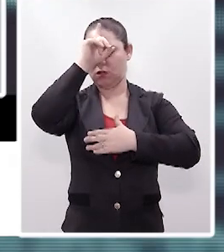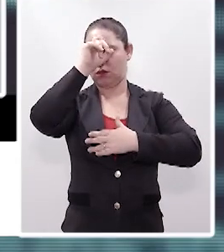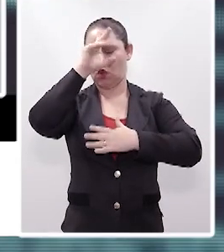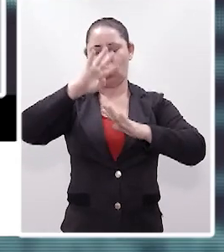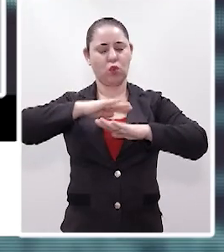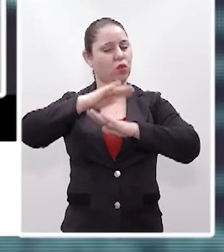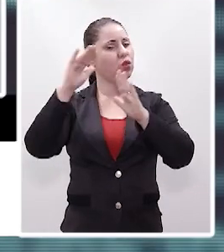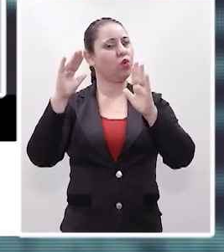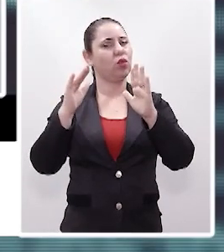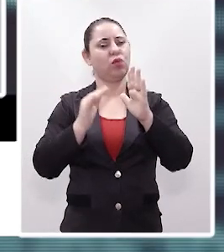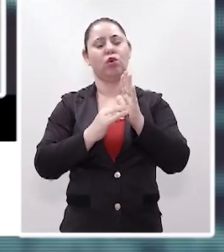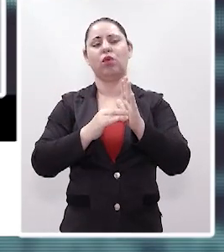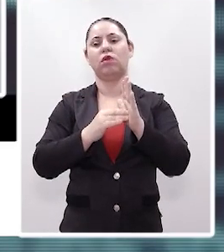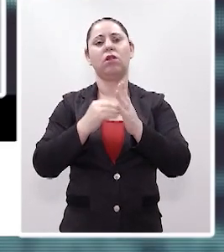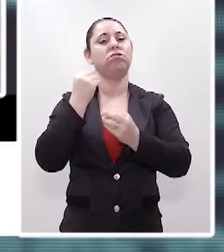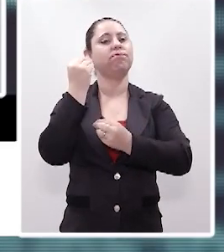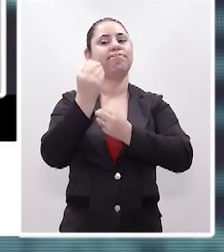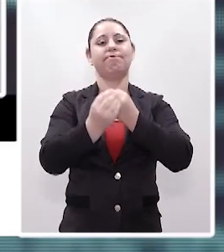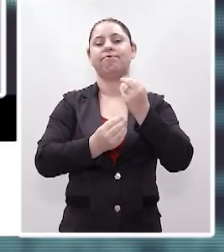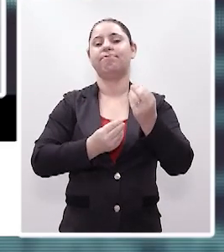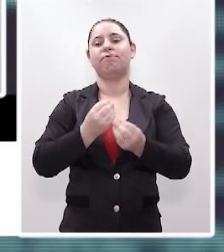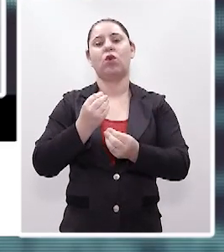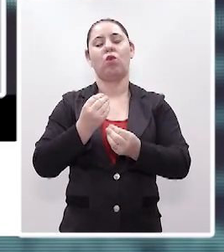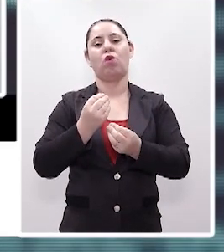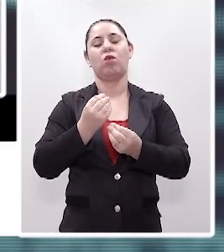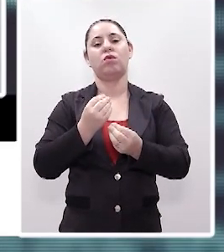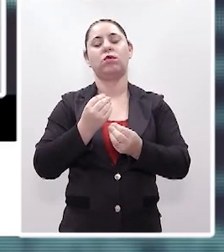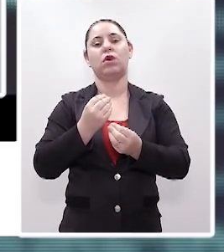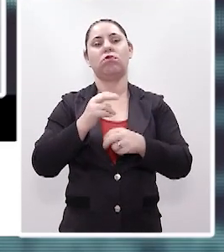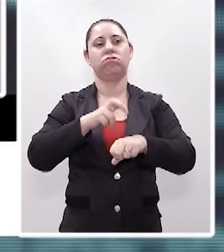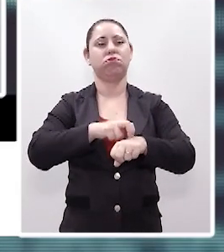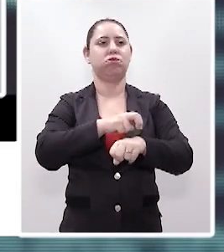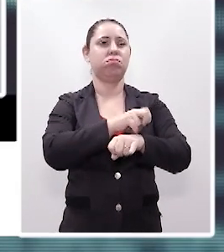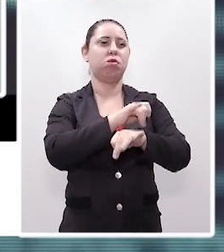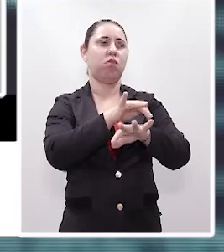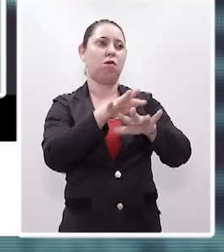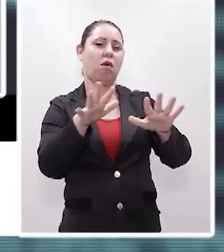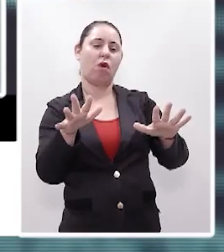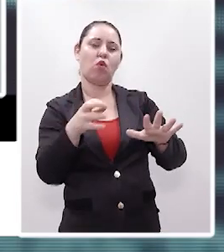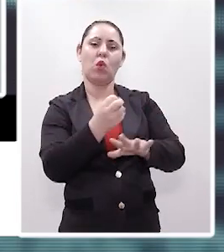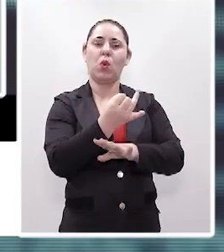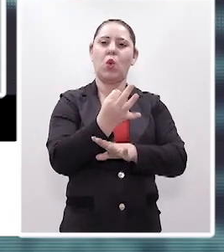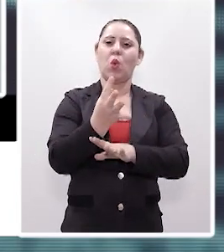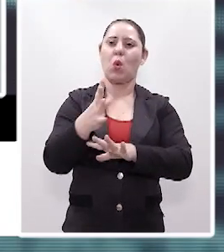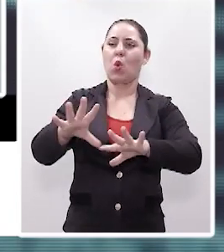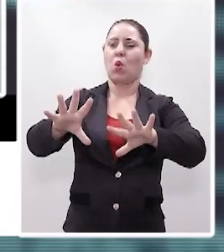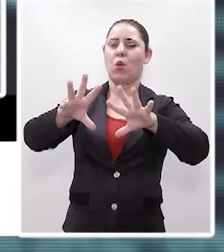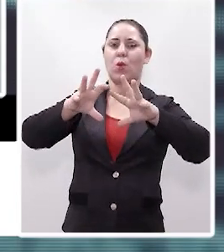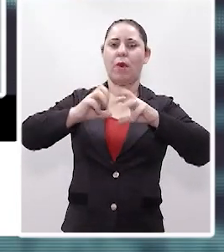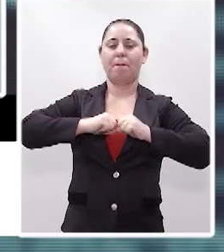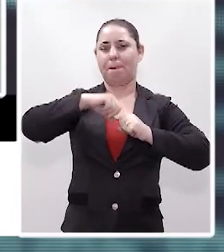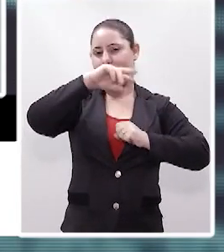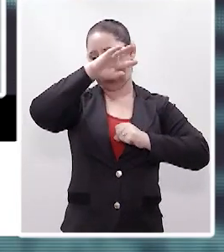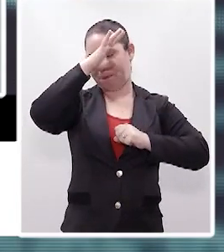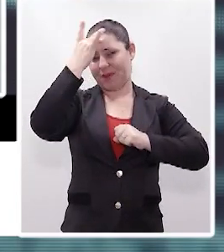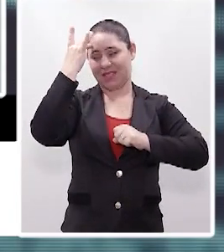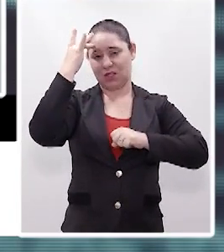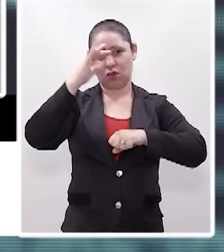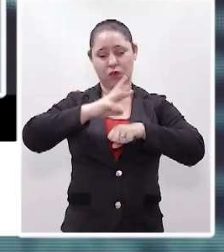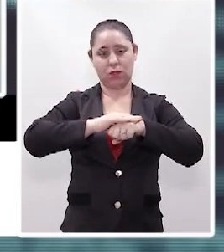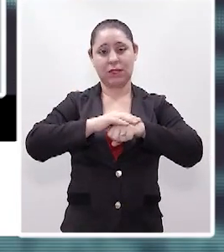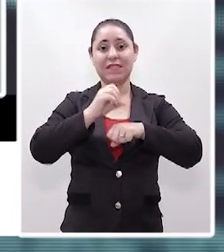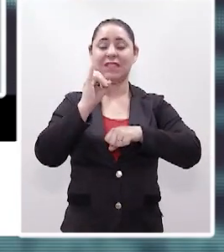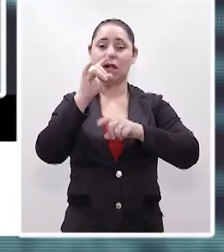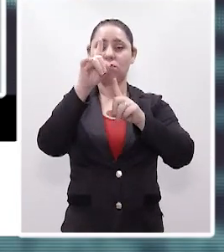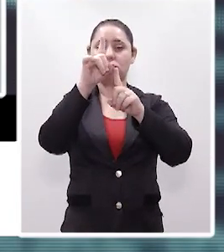tudo depende de como vai ser essas ondas, né? A questão da contaminação. Se